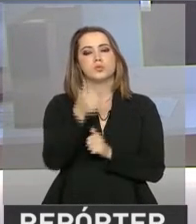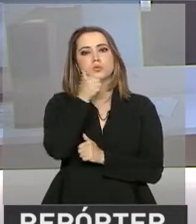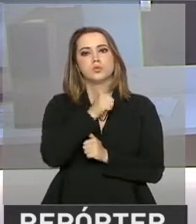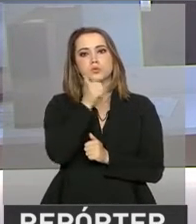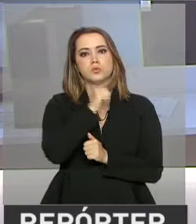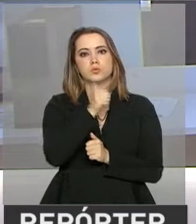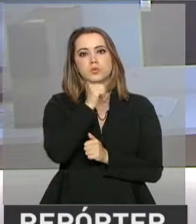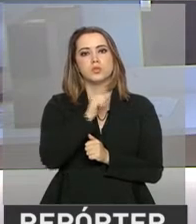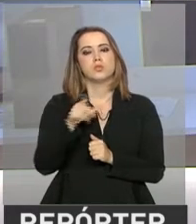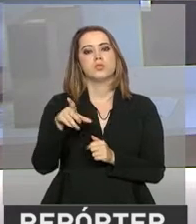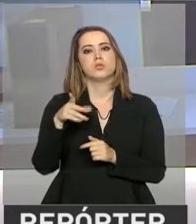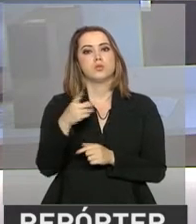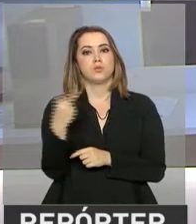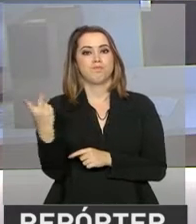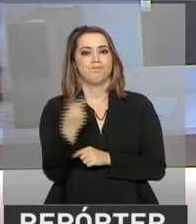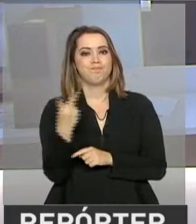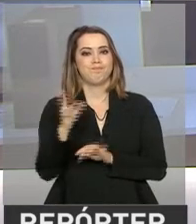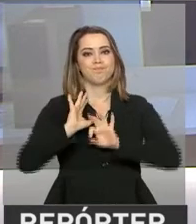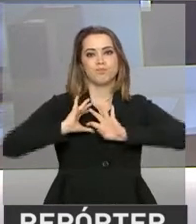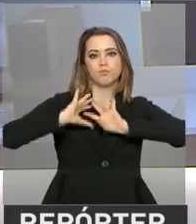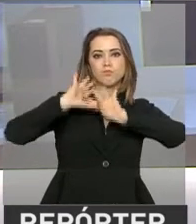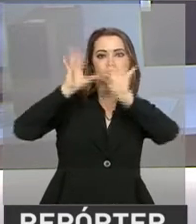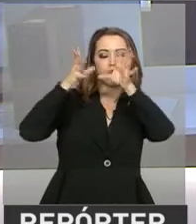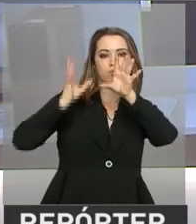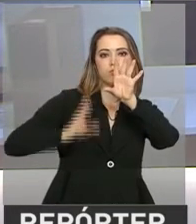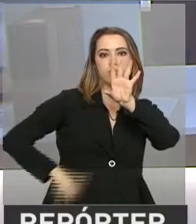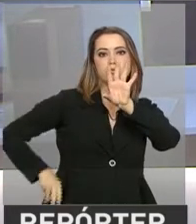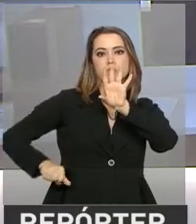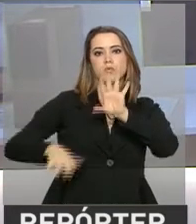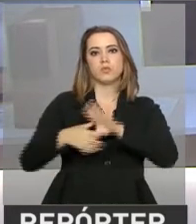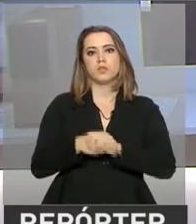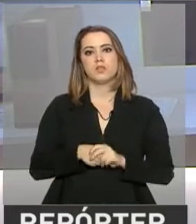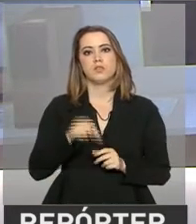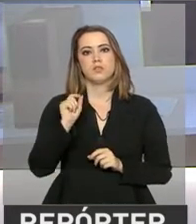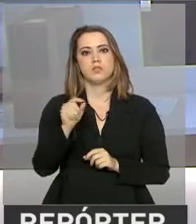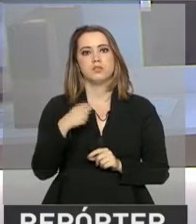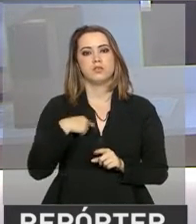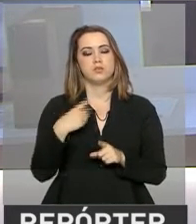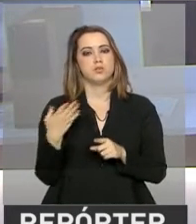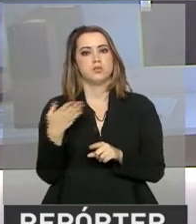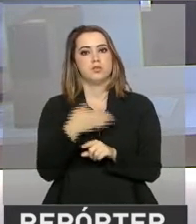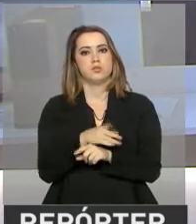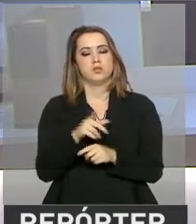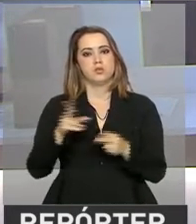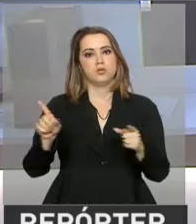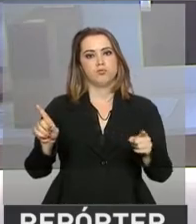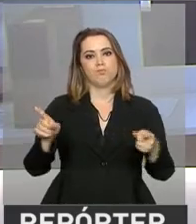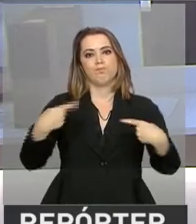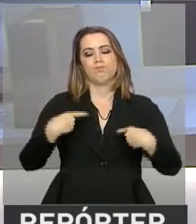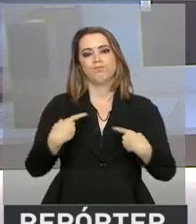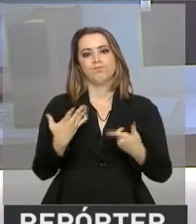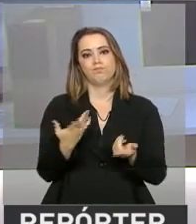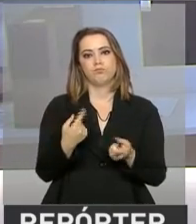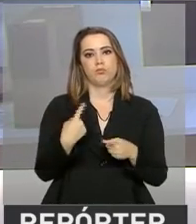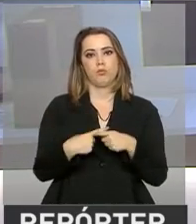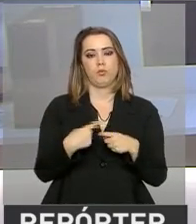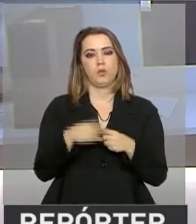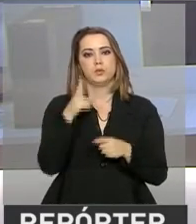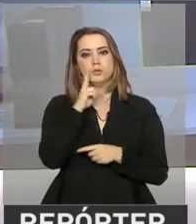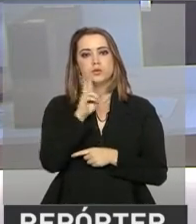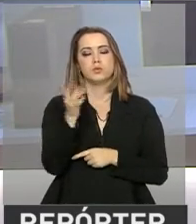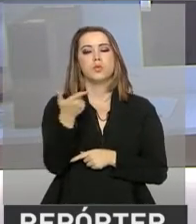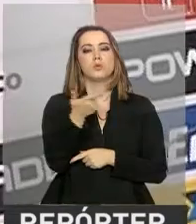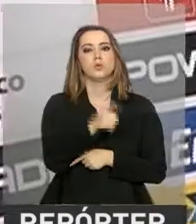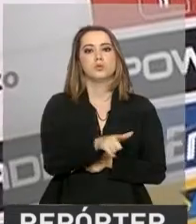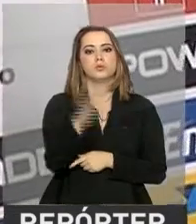também perderam a chance, né, de ir à final do vôlei de praia. Vamos ver o desempenho de outros atletas